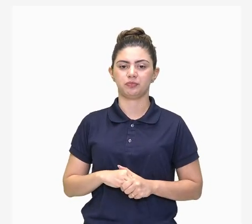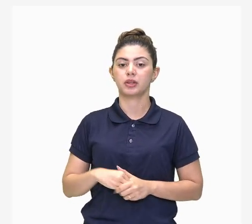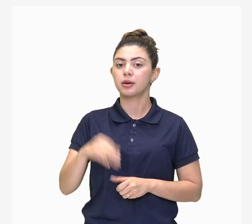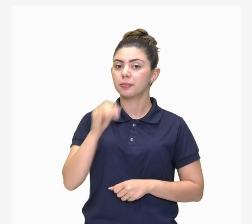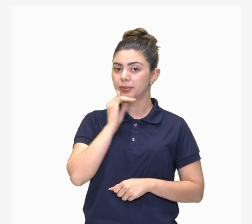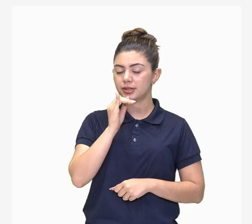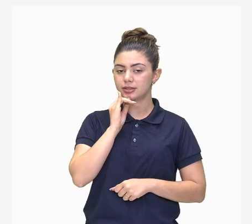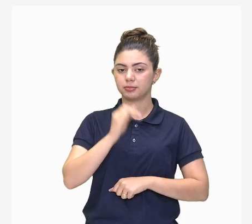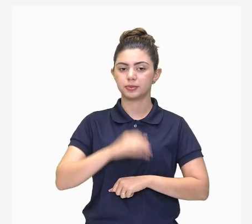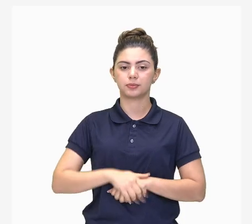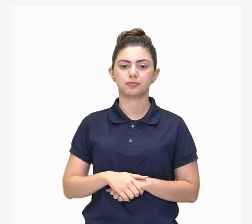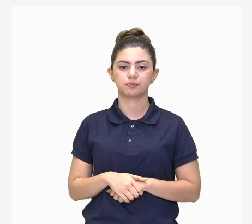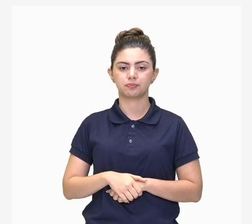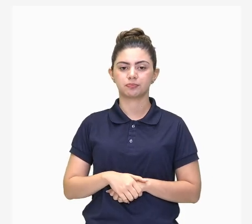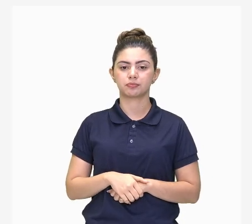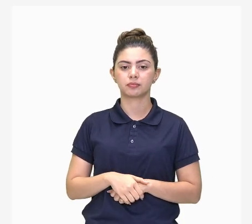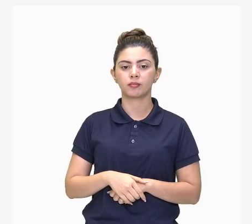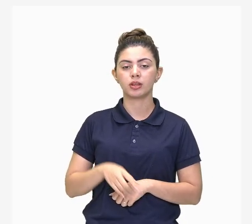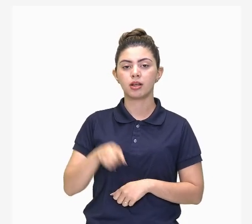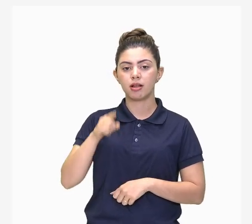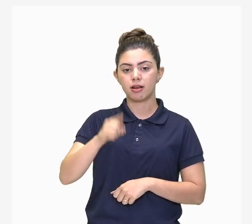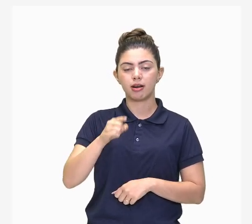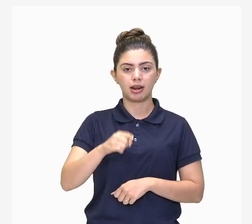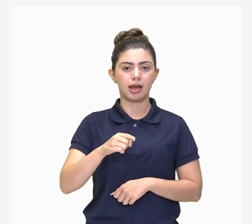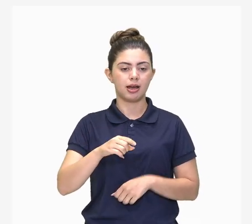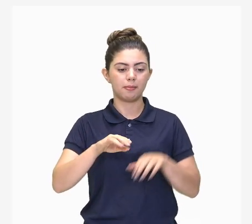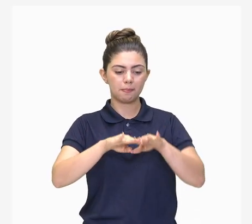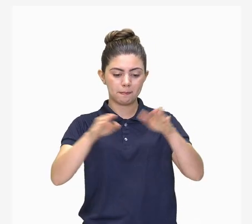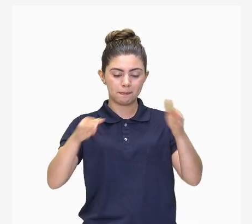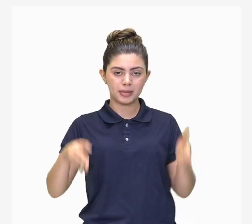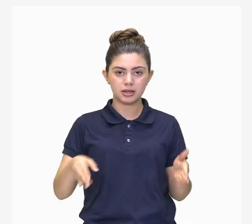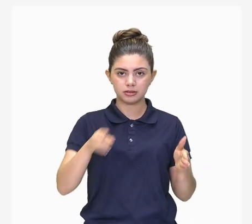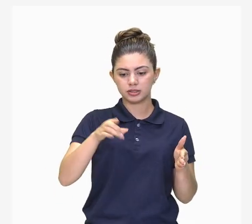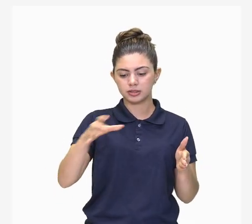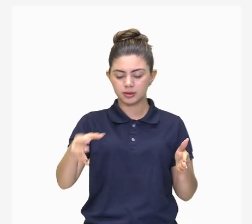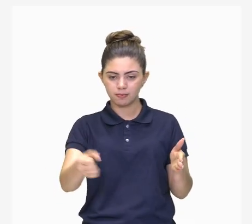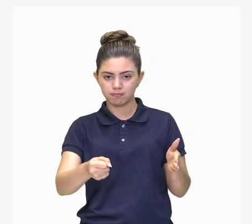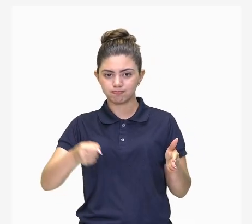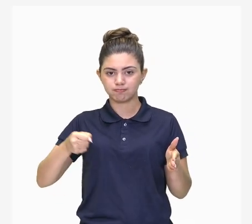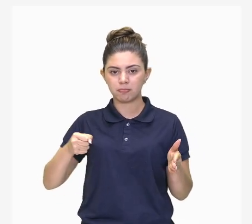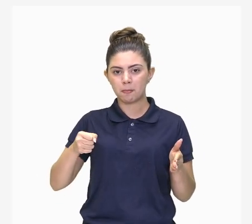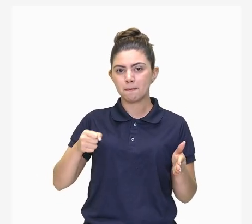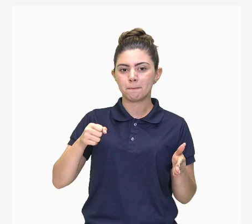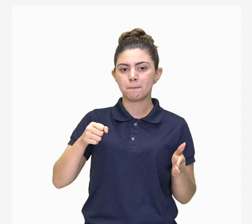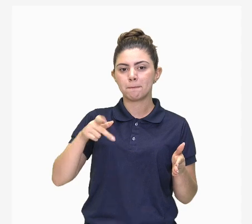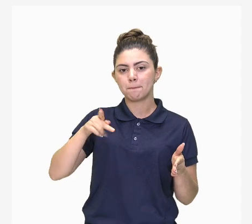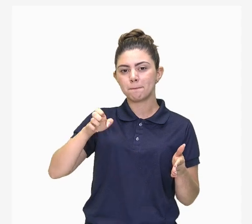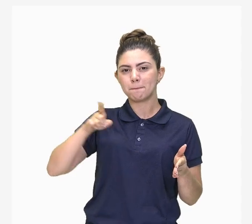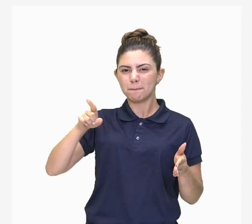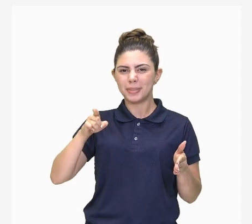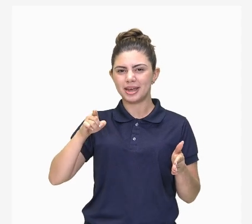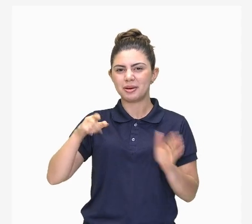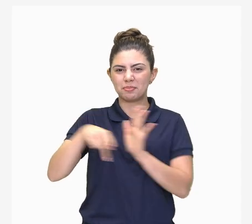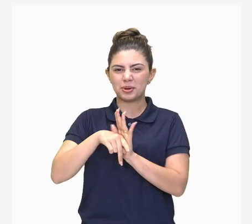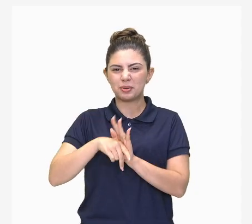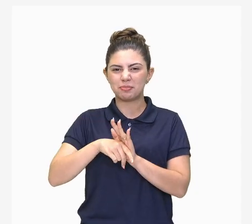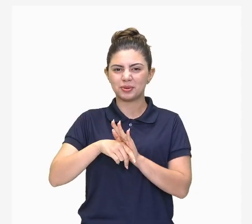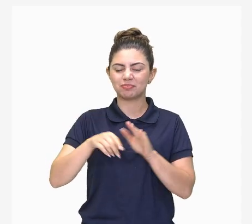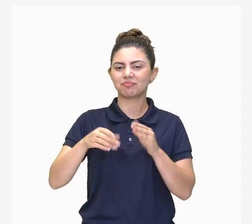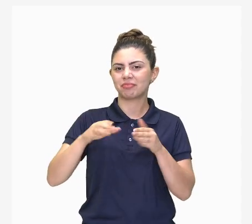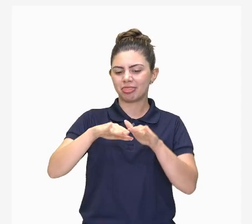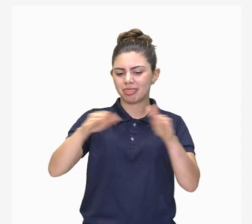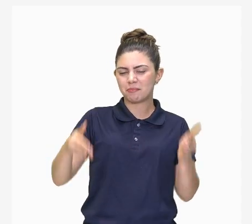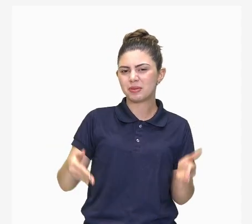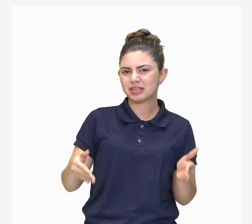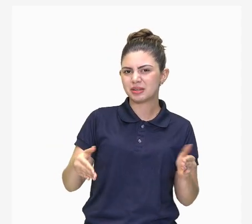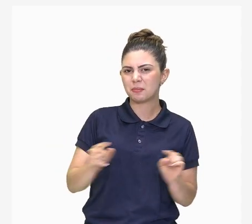aí. Pegue o pé da mesa. Então, olha só, temos aí a mesa,